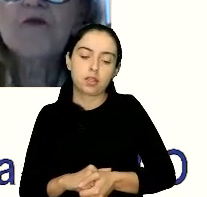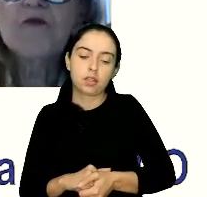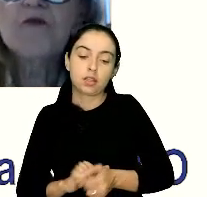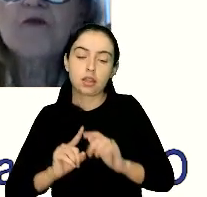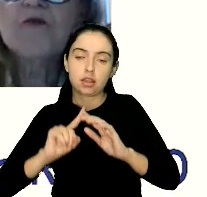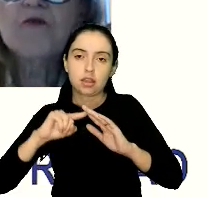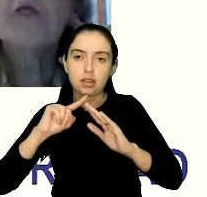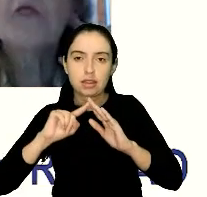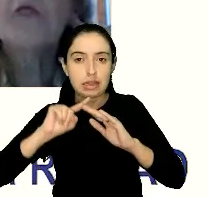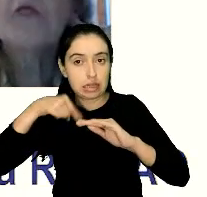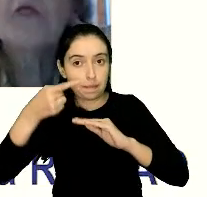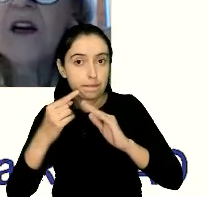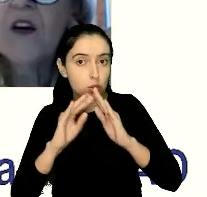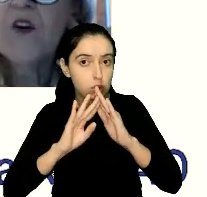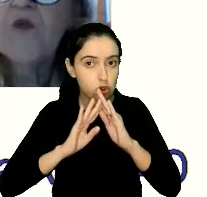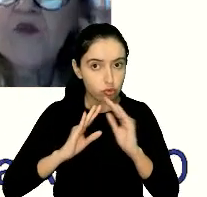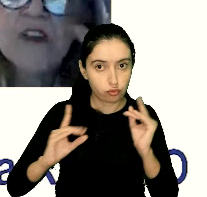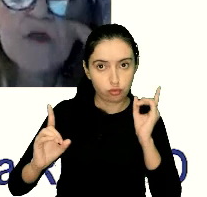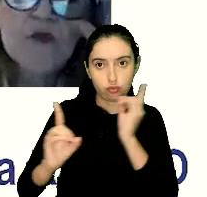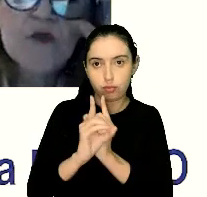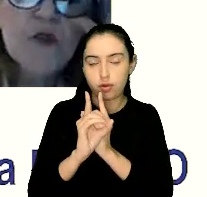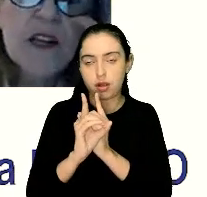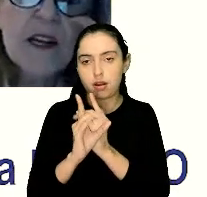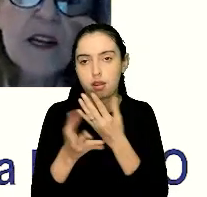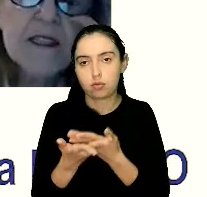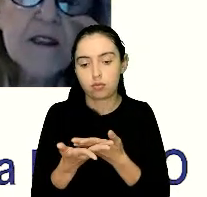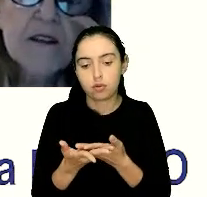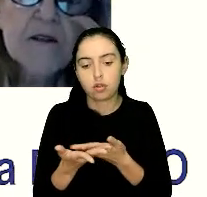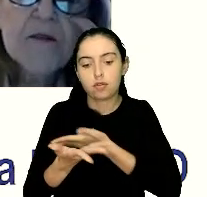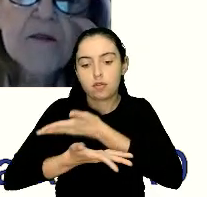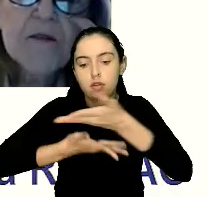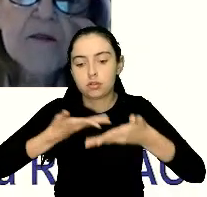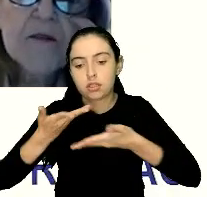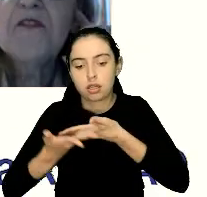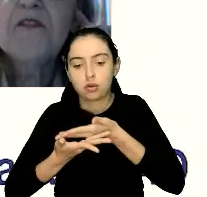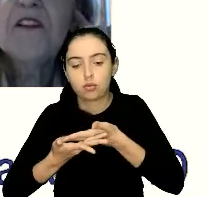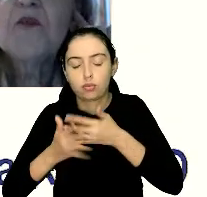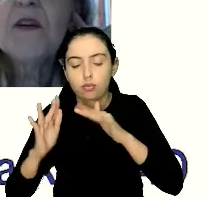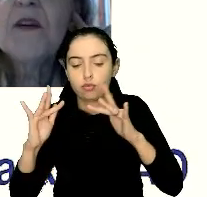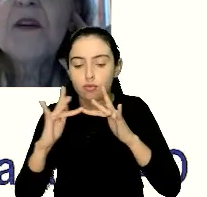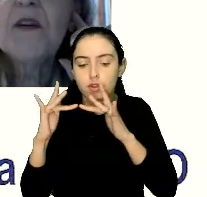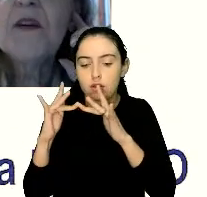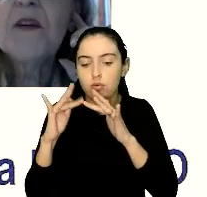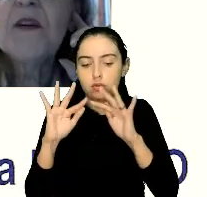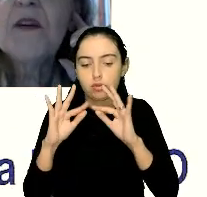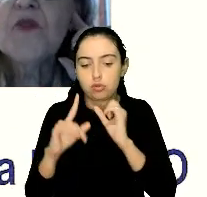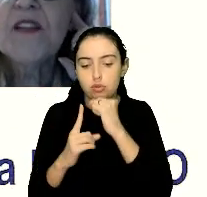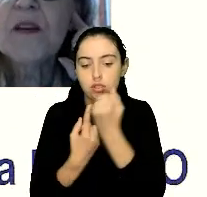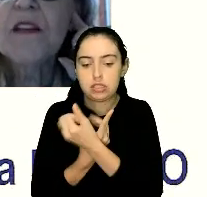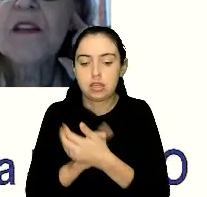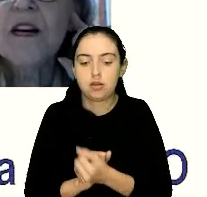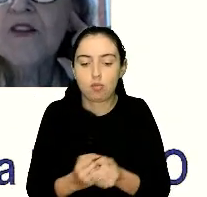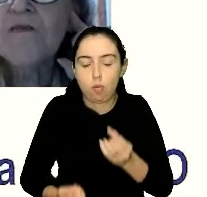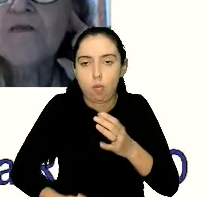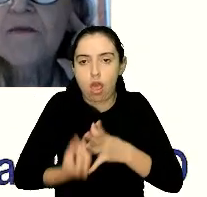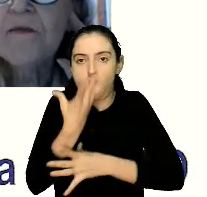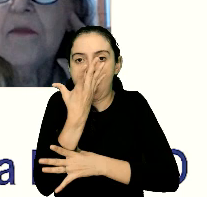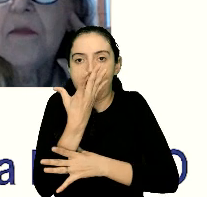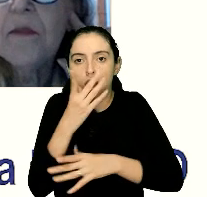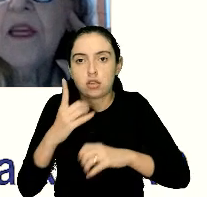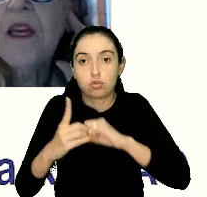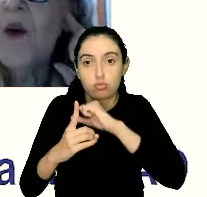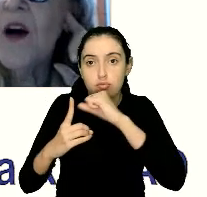Pós-isolamento, nós vamos retomar os vínculos sociais? Vai haver uma explosão de